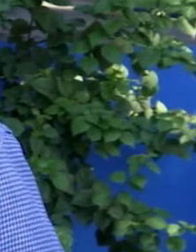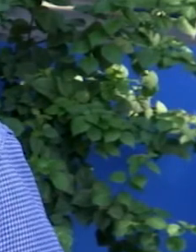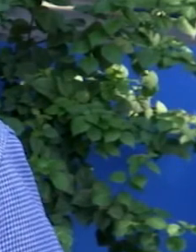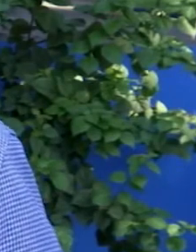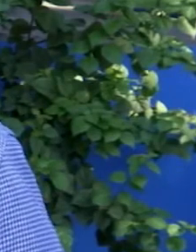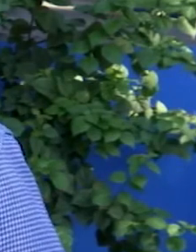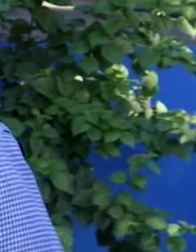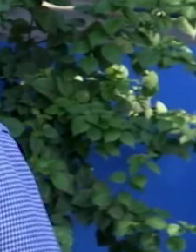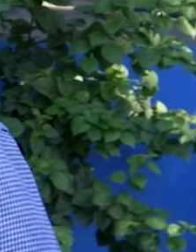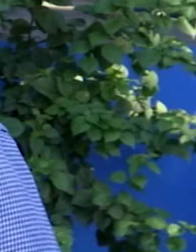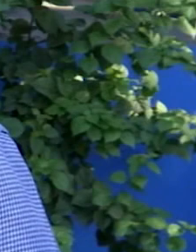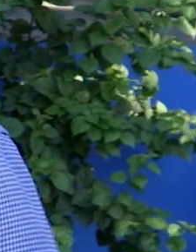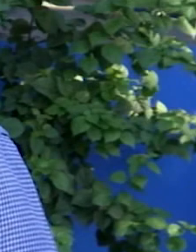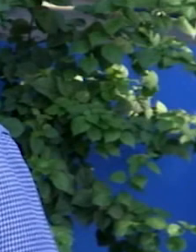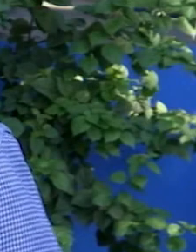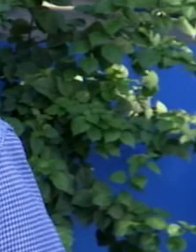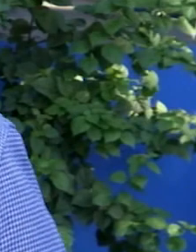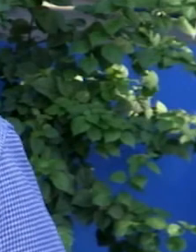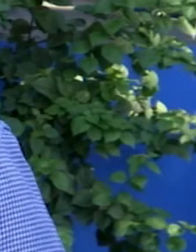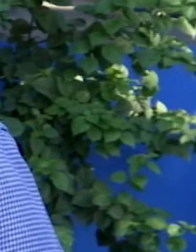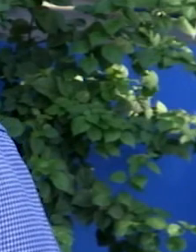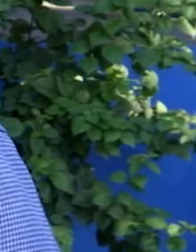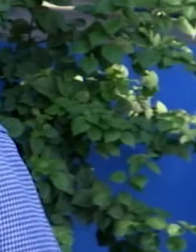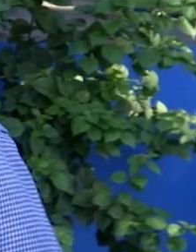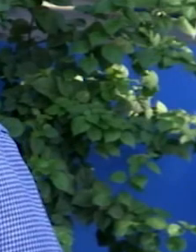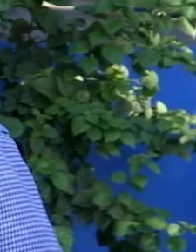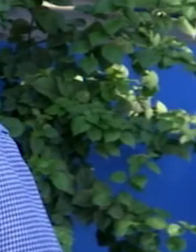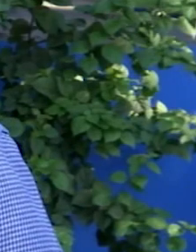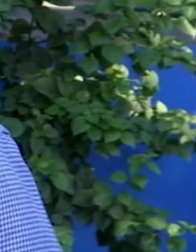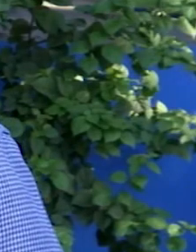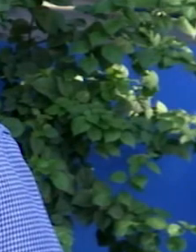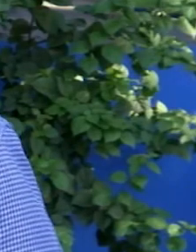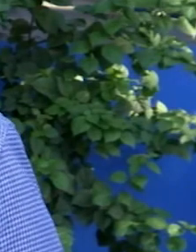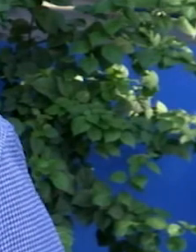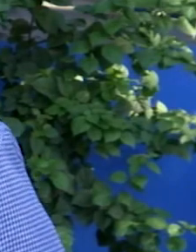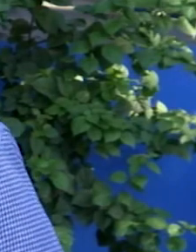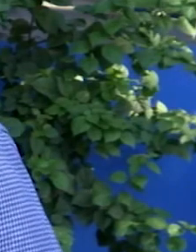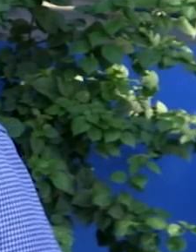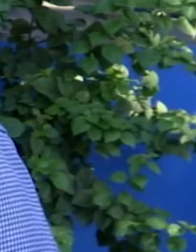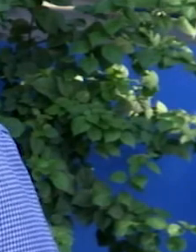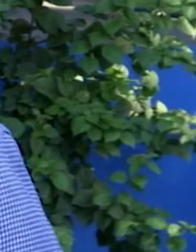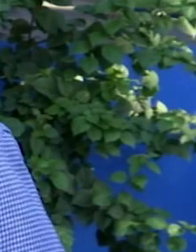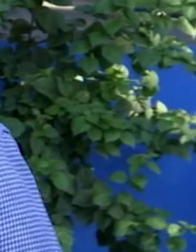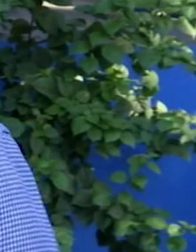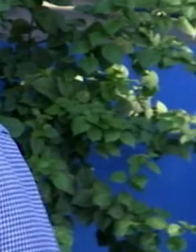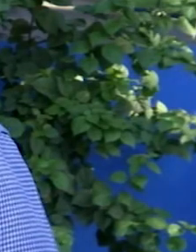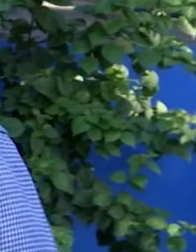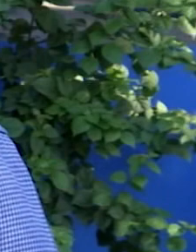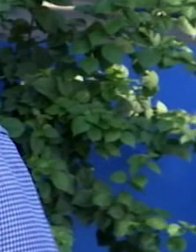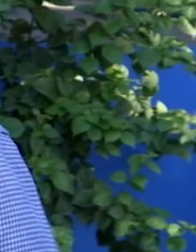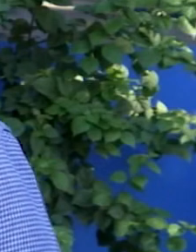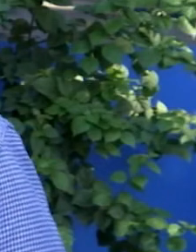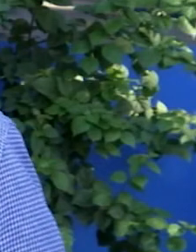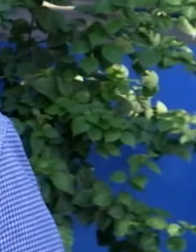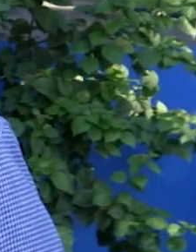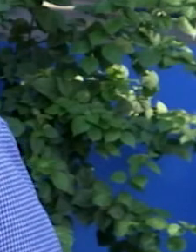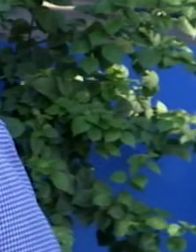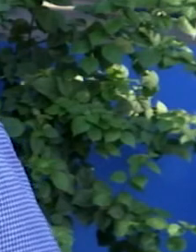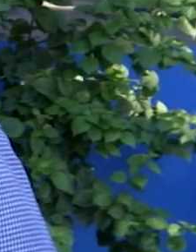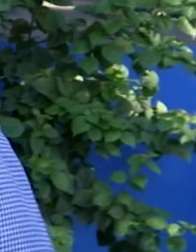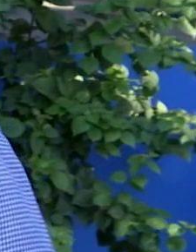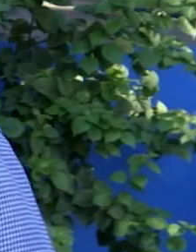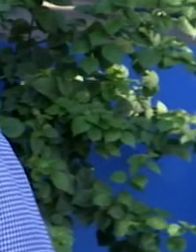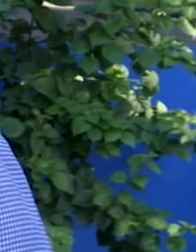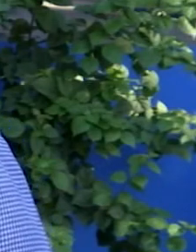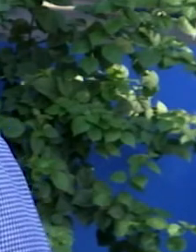nossos munícipes, para as pessoas que precisam. Essa questão, né, do Estado estar junto com a sociedade civil. Então, atos